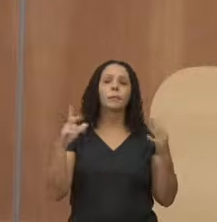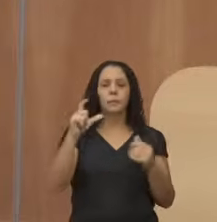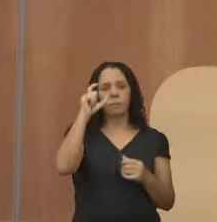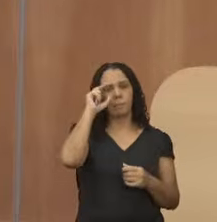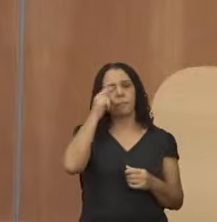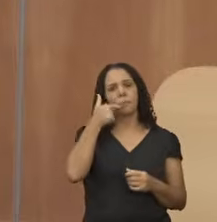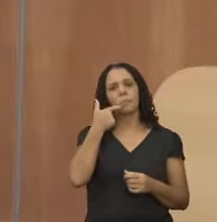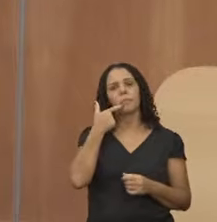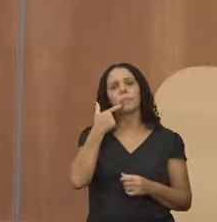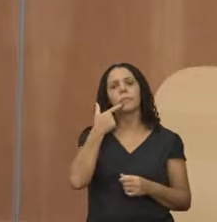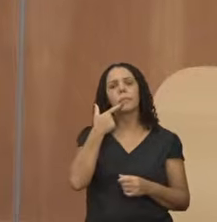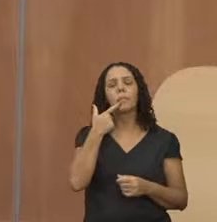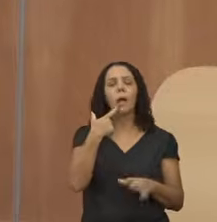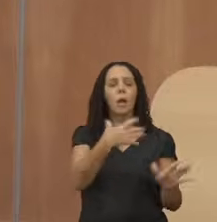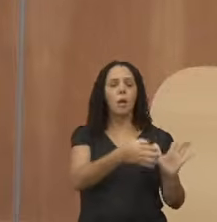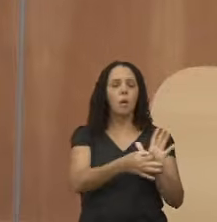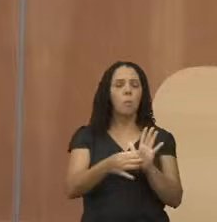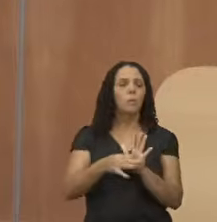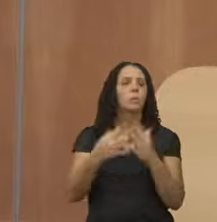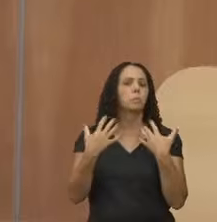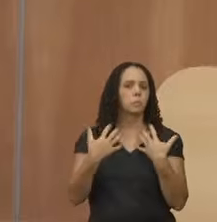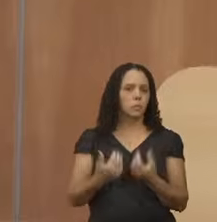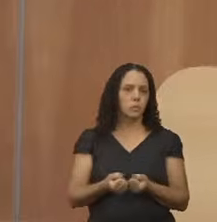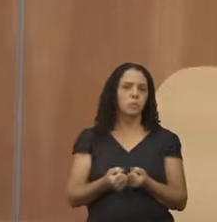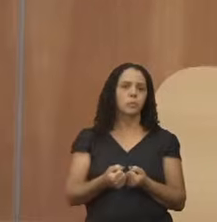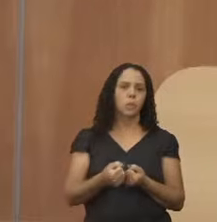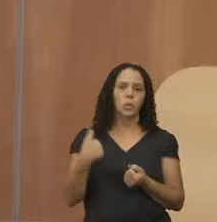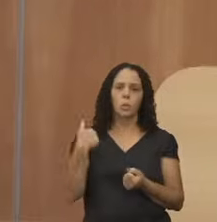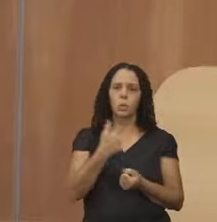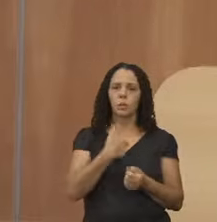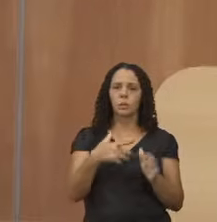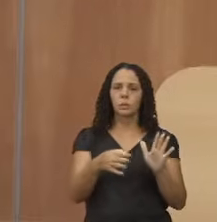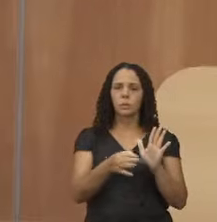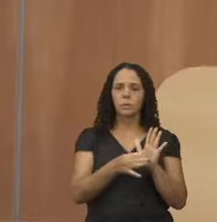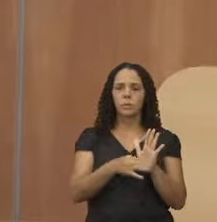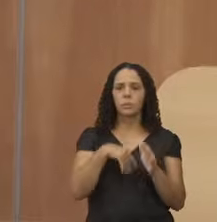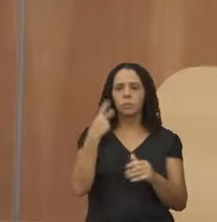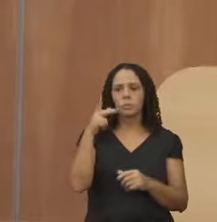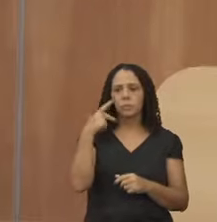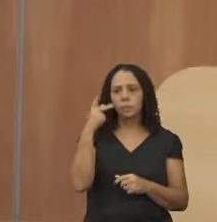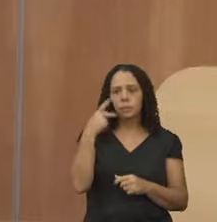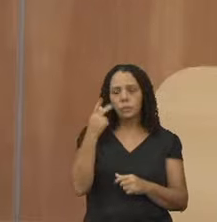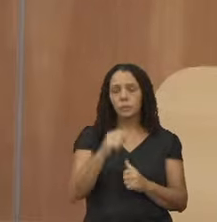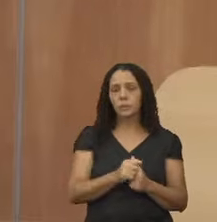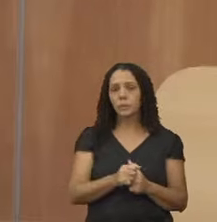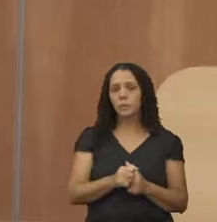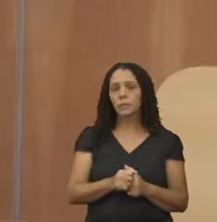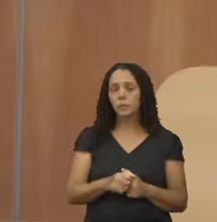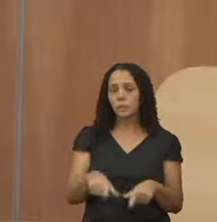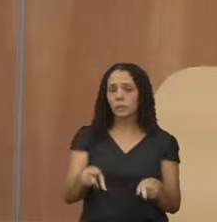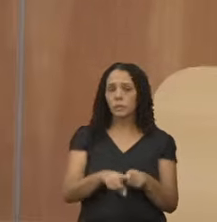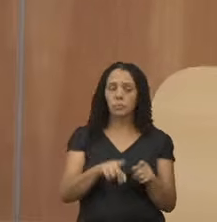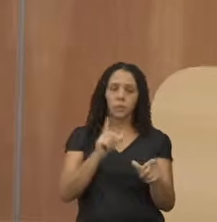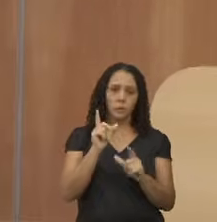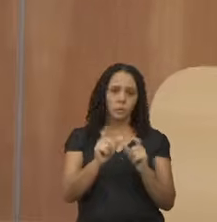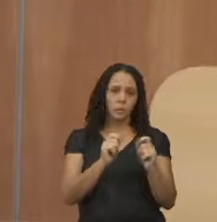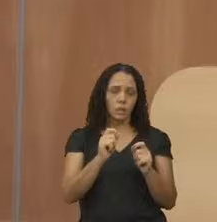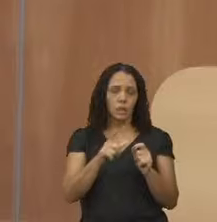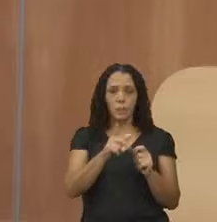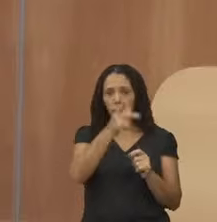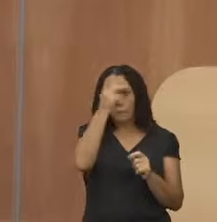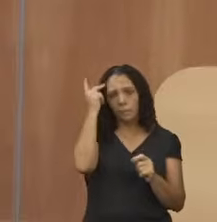Florencio, que acatou várias sugestões nossas enquanto vereador, né, e aqui incluiu, né, as